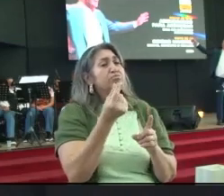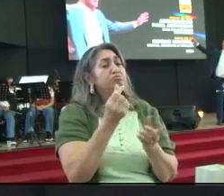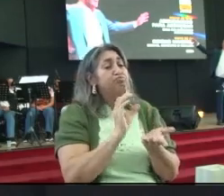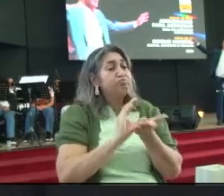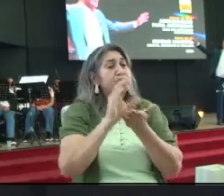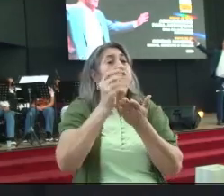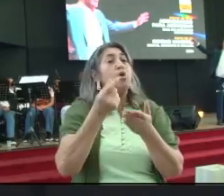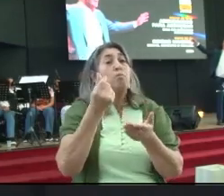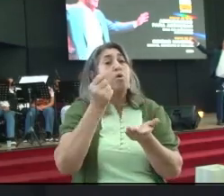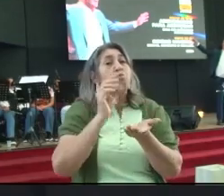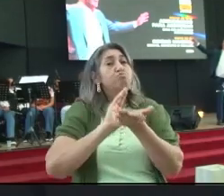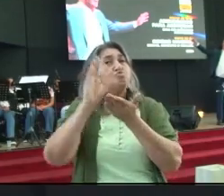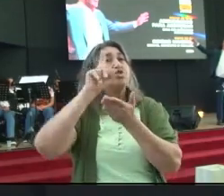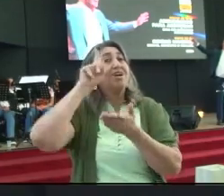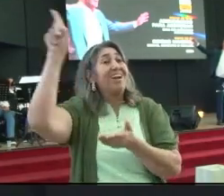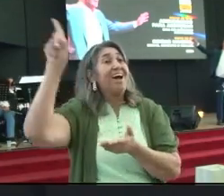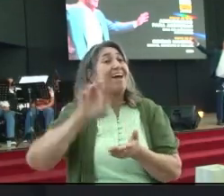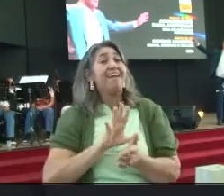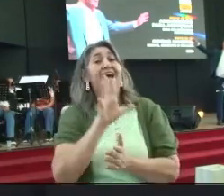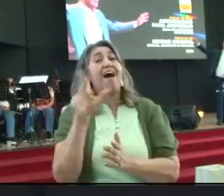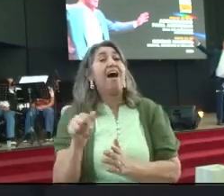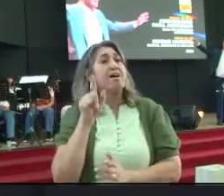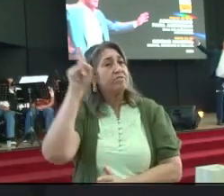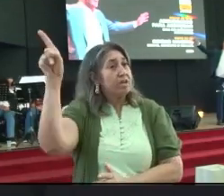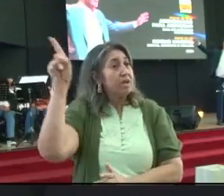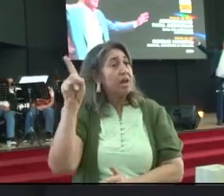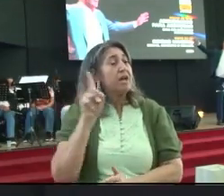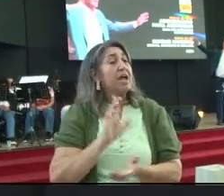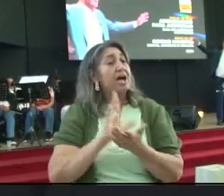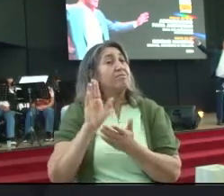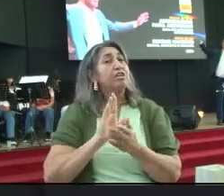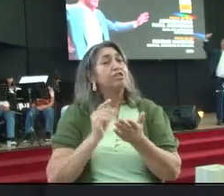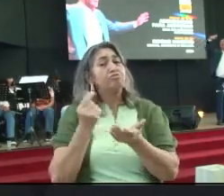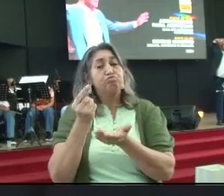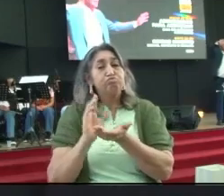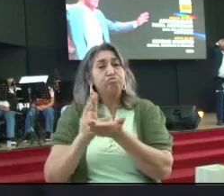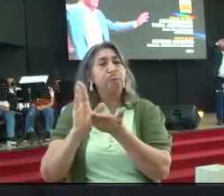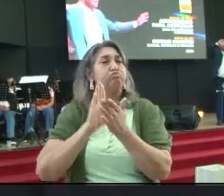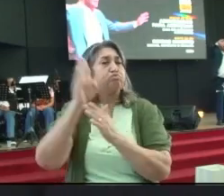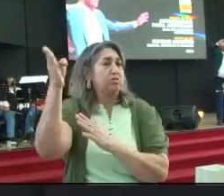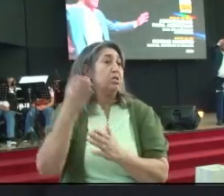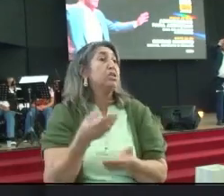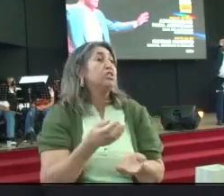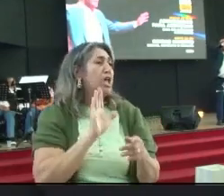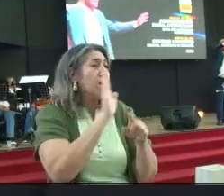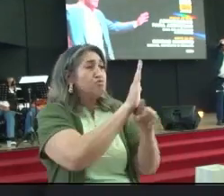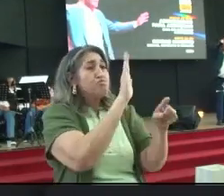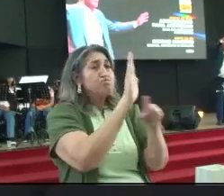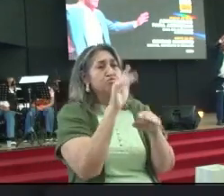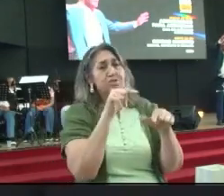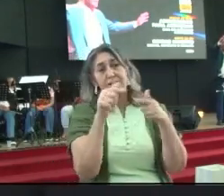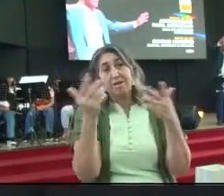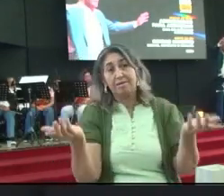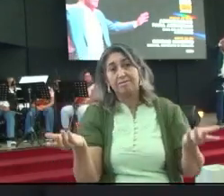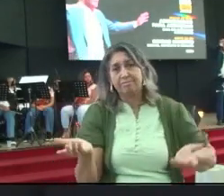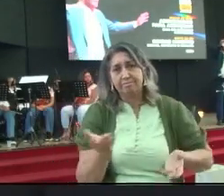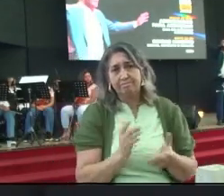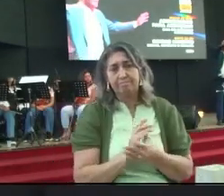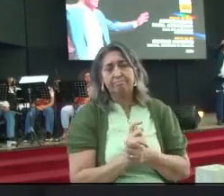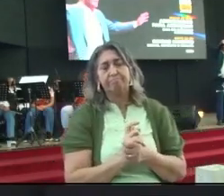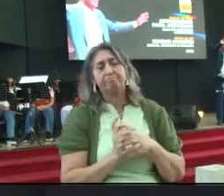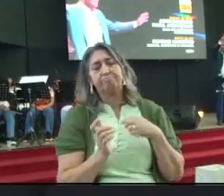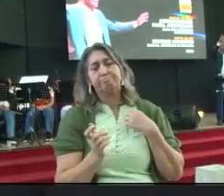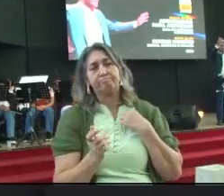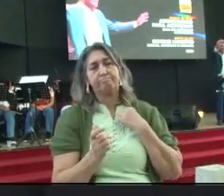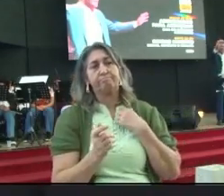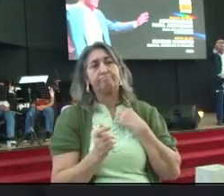mandado, né, Gileade? Mandou ainda ou não mandou? Se não mandou, vai mandar segundo, irmão. Então deixa